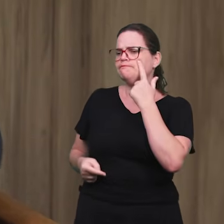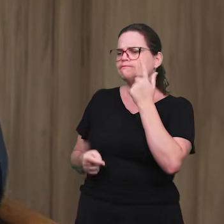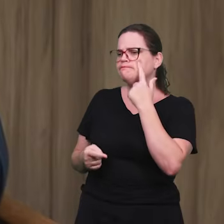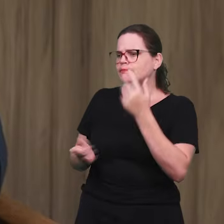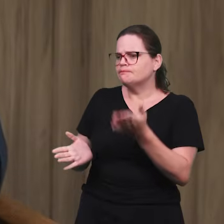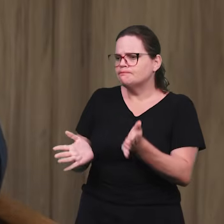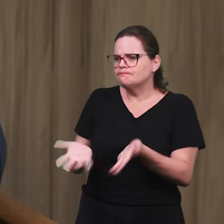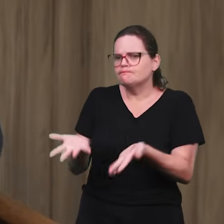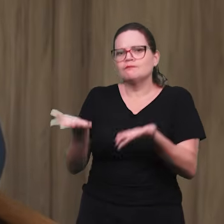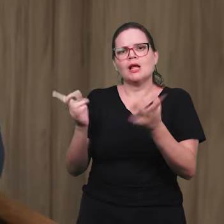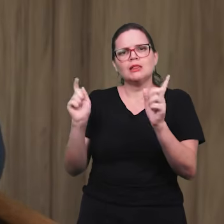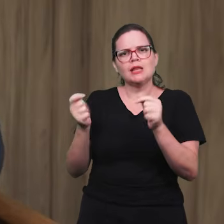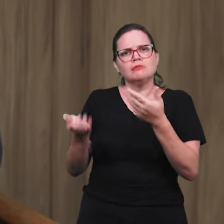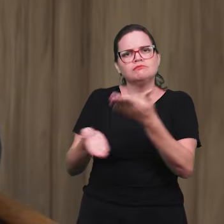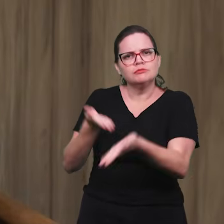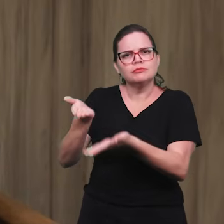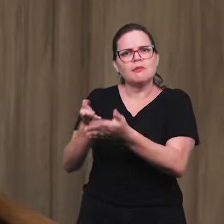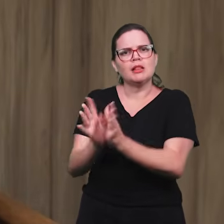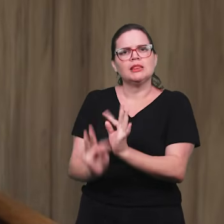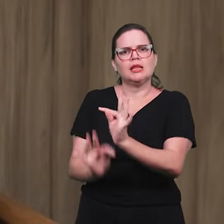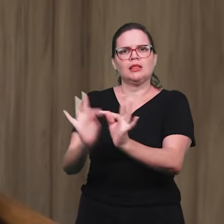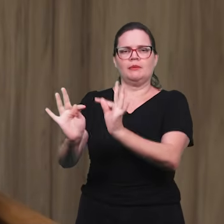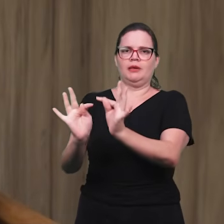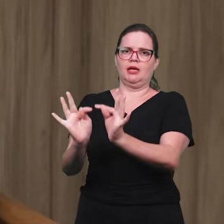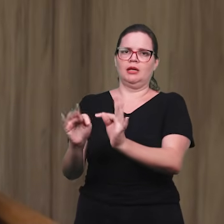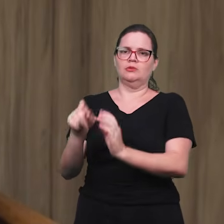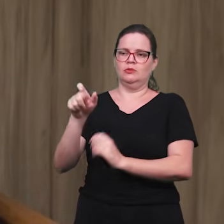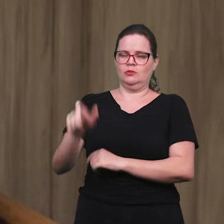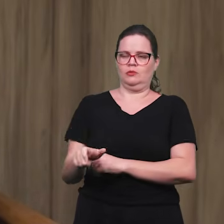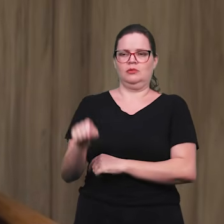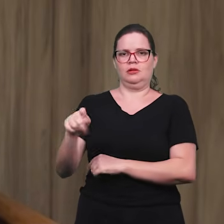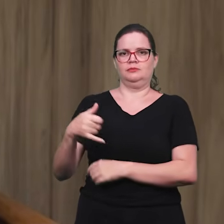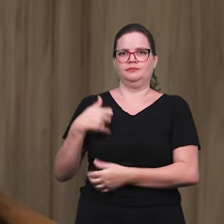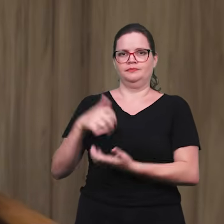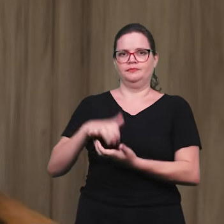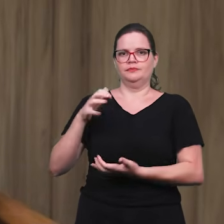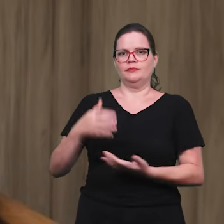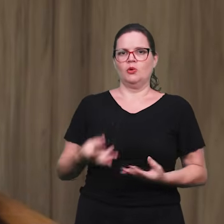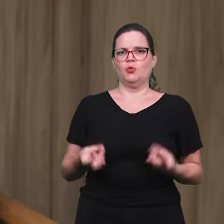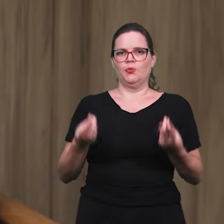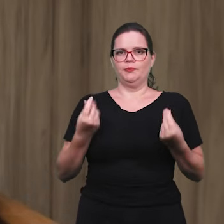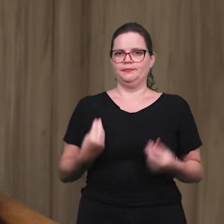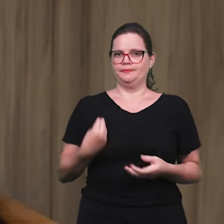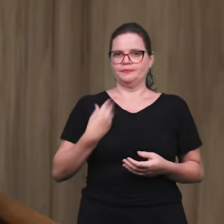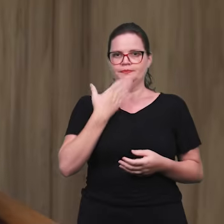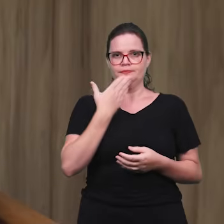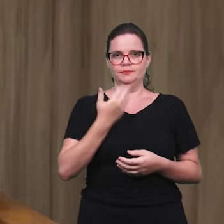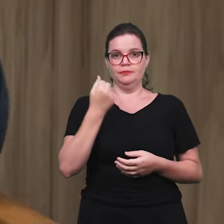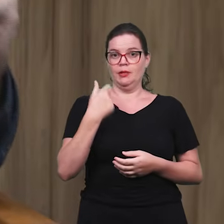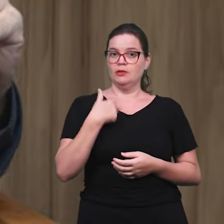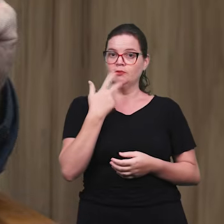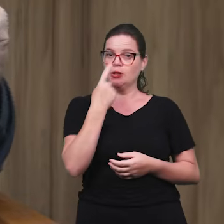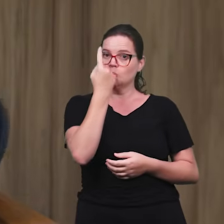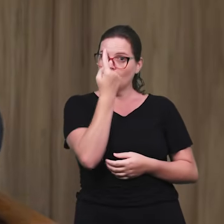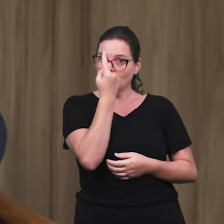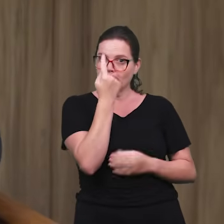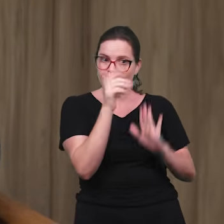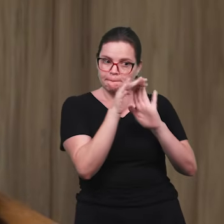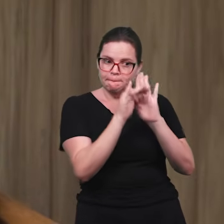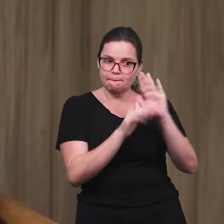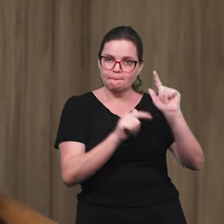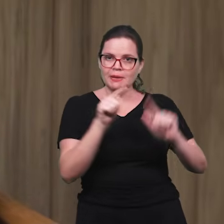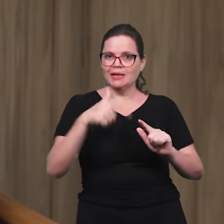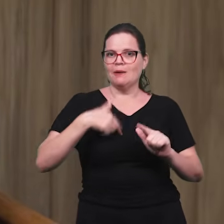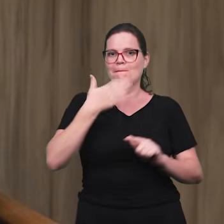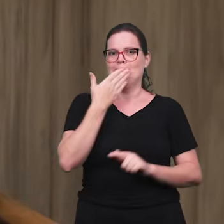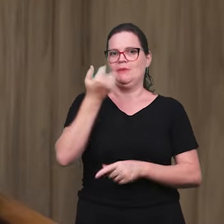ele consegue tratar esse paciente de uma forma em que ele consiga uma qualidade de vida específica. Eu estou citando programa apenas,